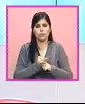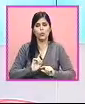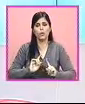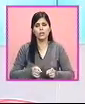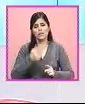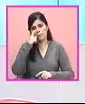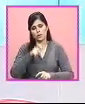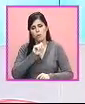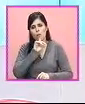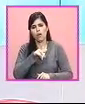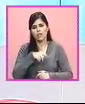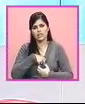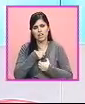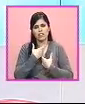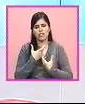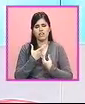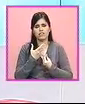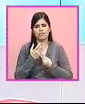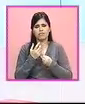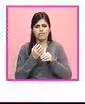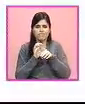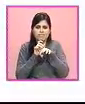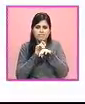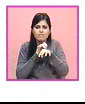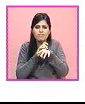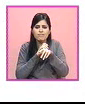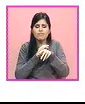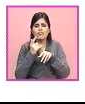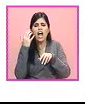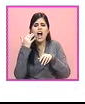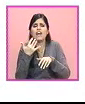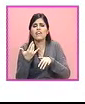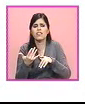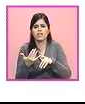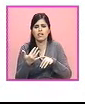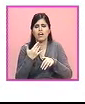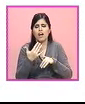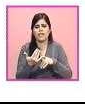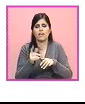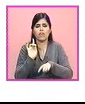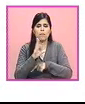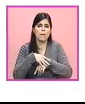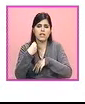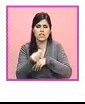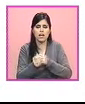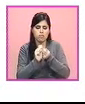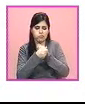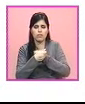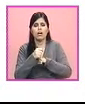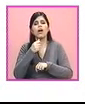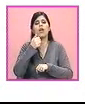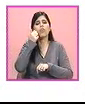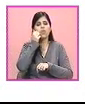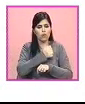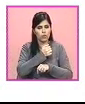pode começar por sentir um formigueiro, uma ardência, que mais tarde evolui para dor. Aparecem